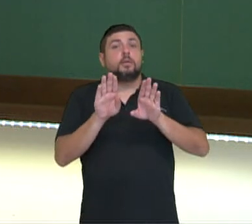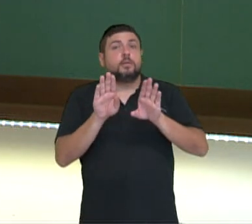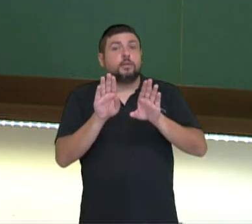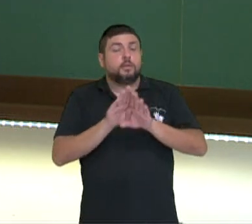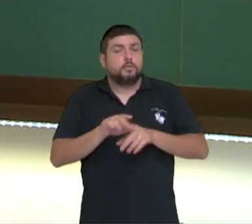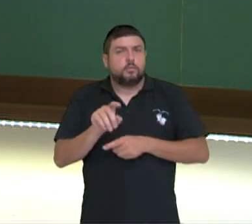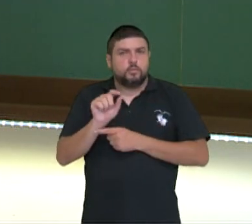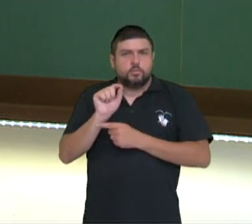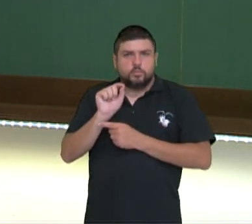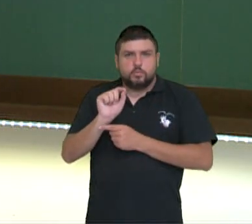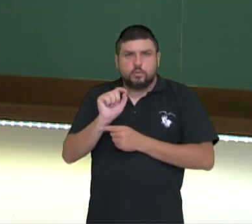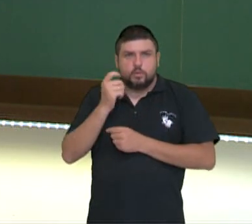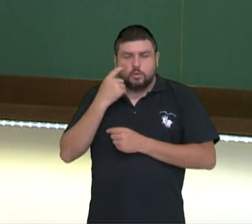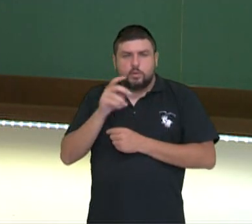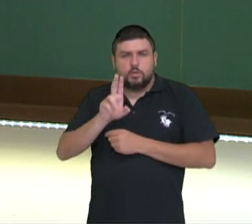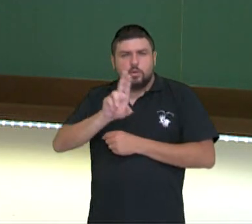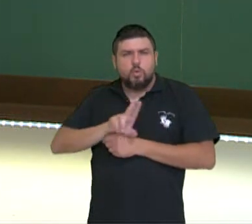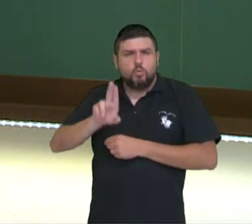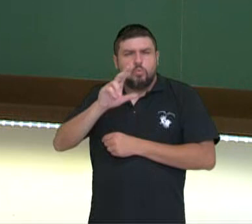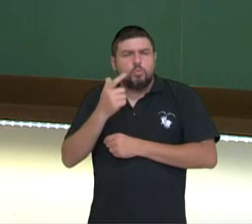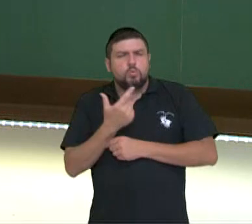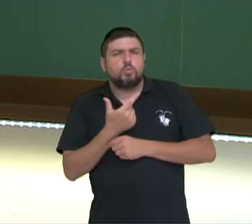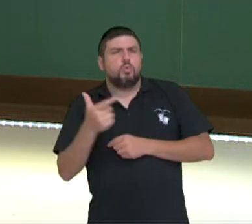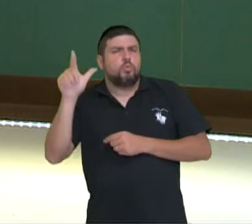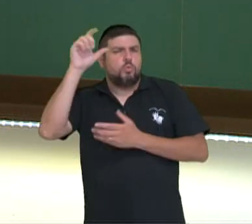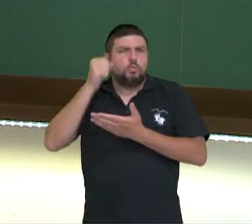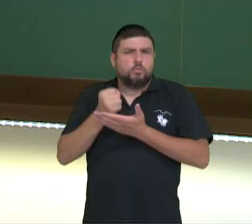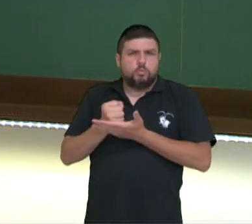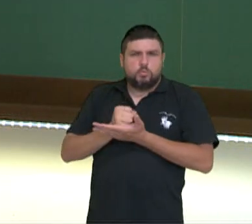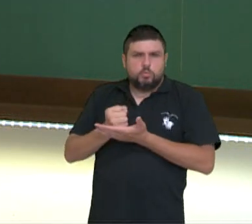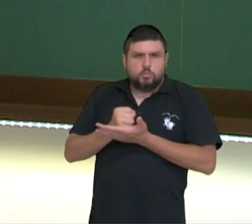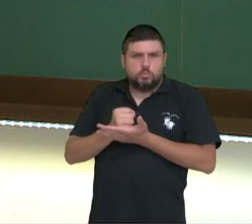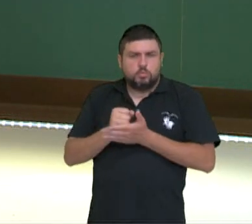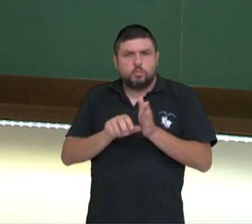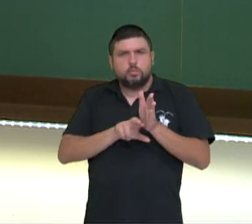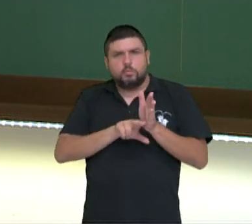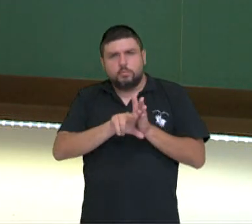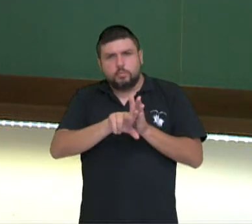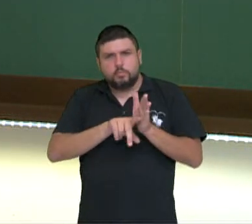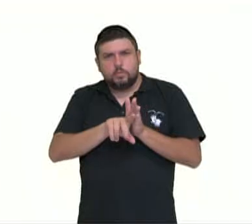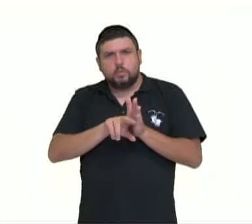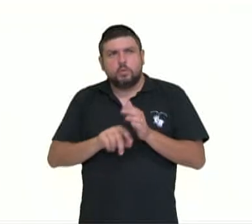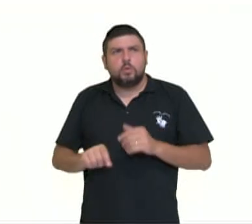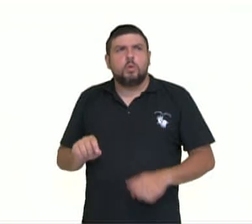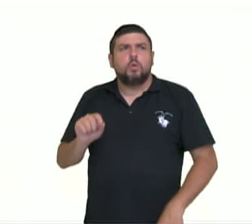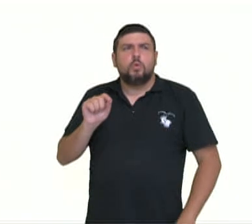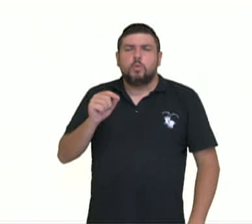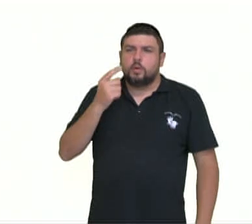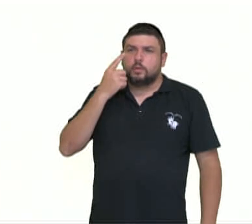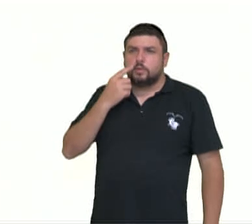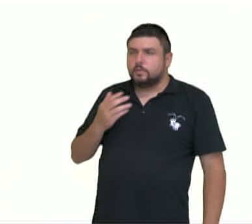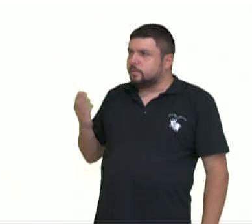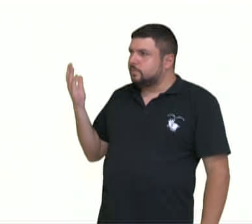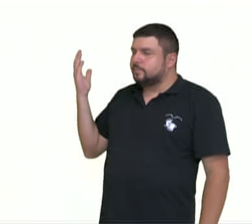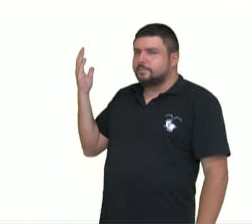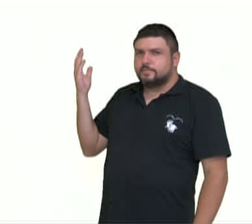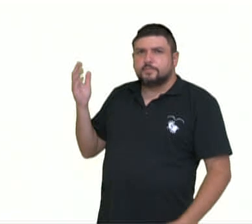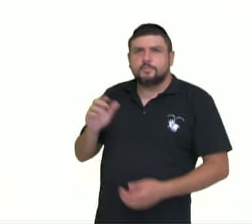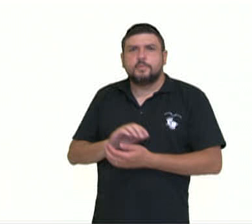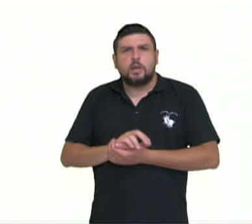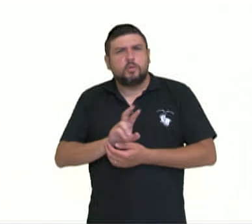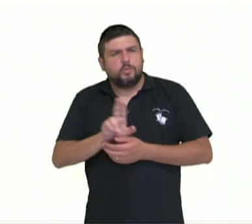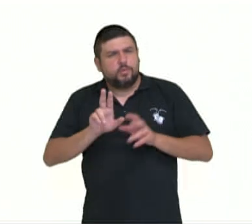utilizar uma outra forma de controle biológico, um outro mosquito, tá? Que é o Aedes albopictus. Tá? Olha que nome